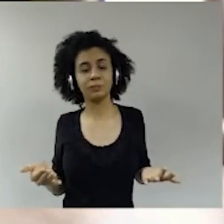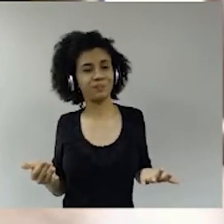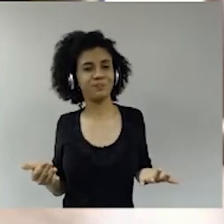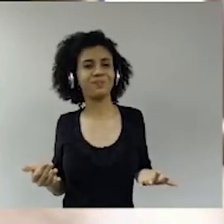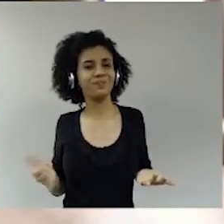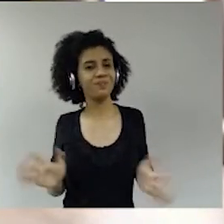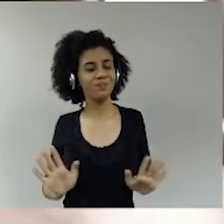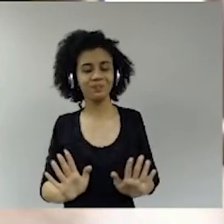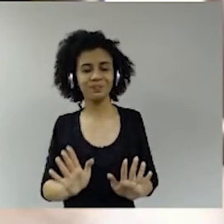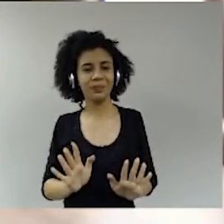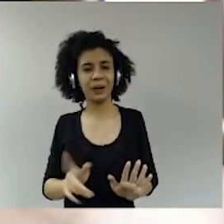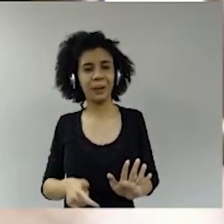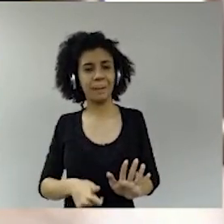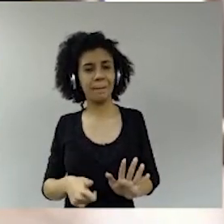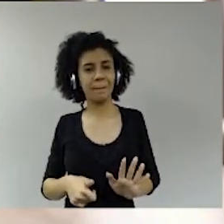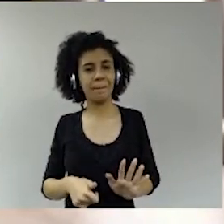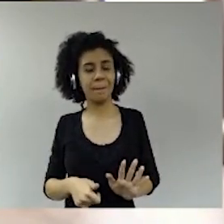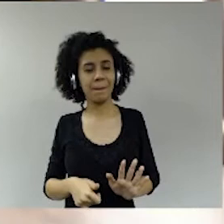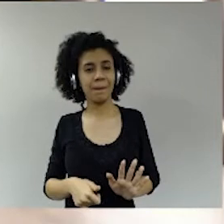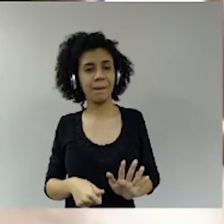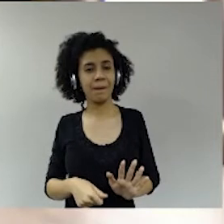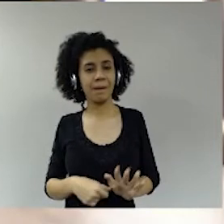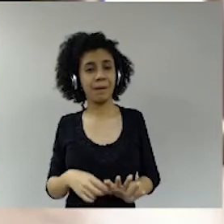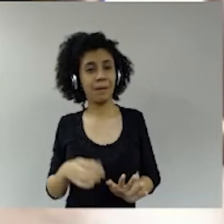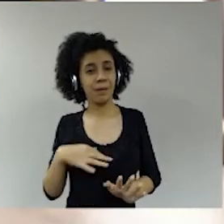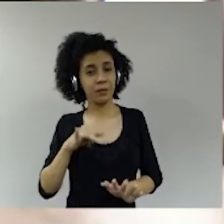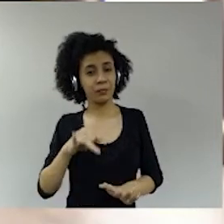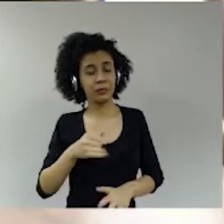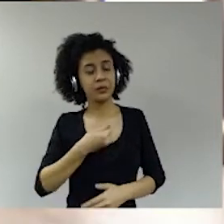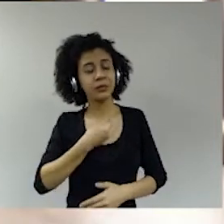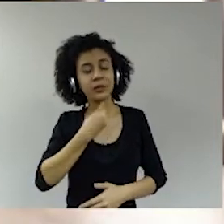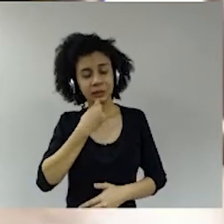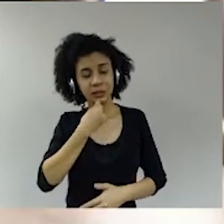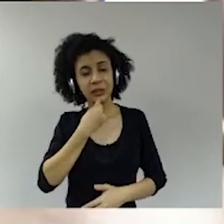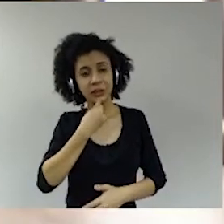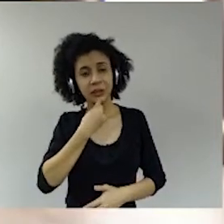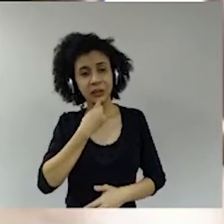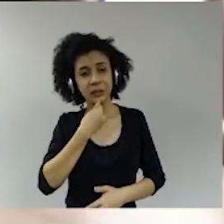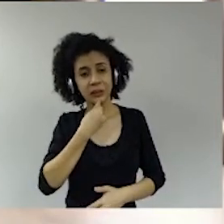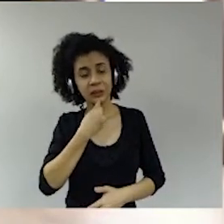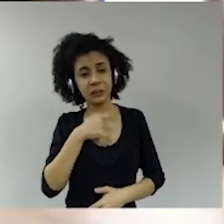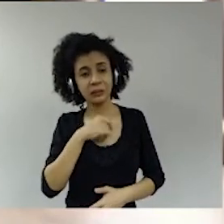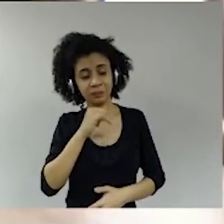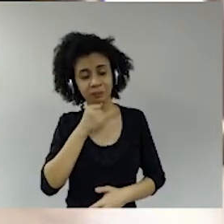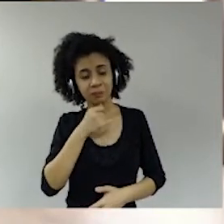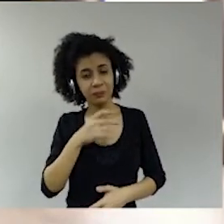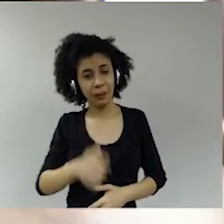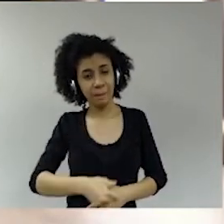seria mais digno, e isso eu digo com tristeza, seria mais digno entregar sua